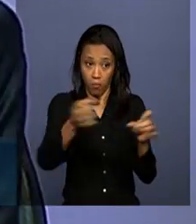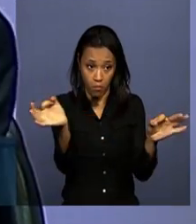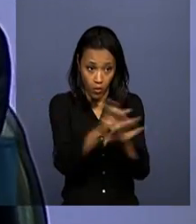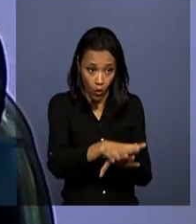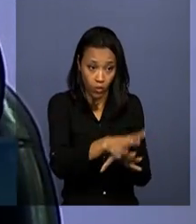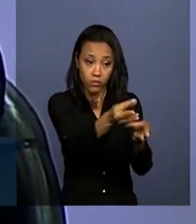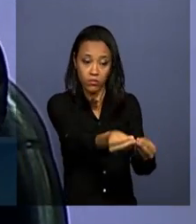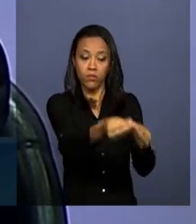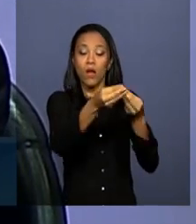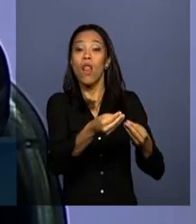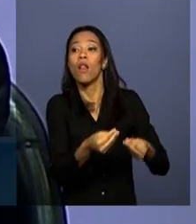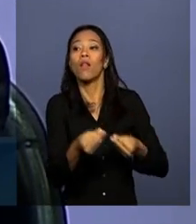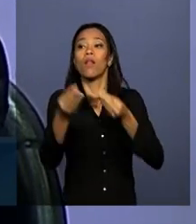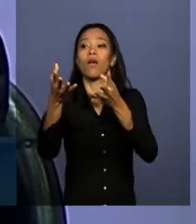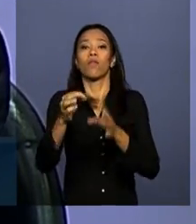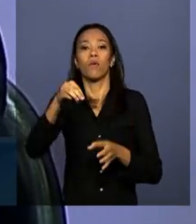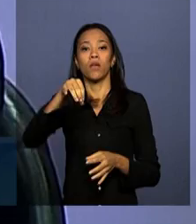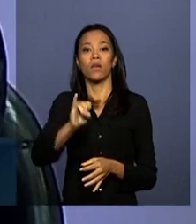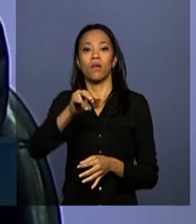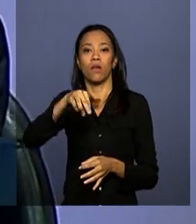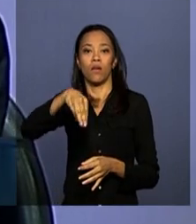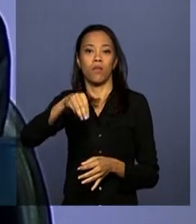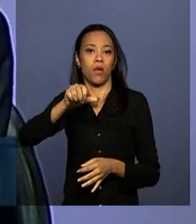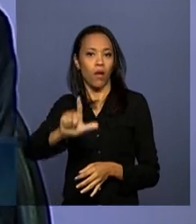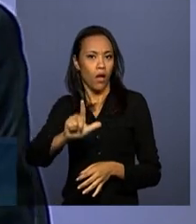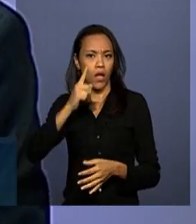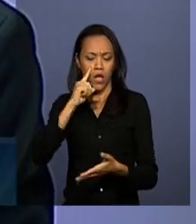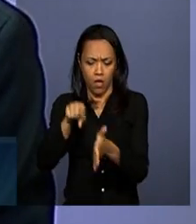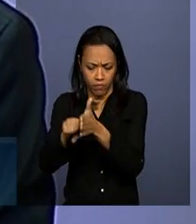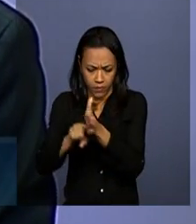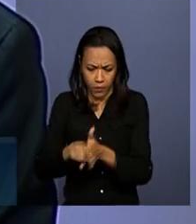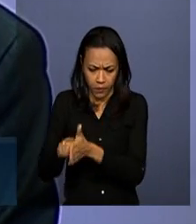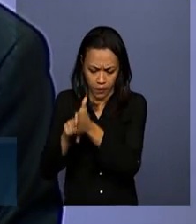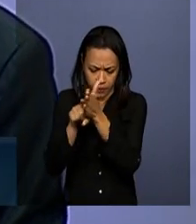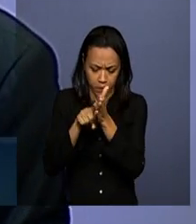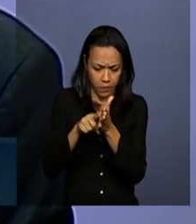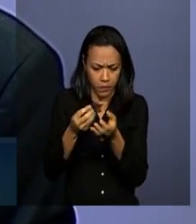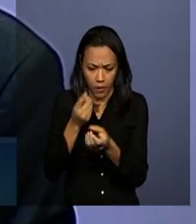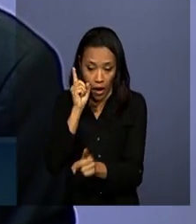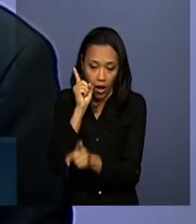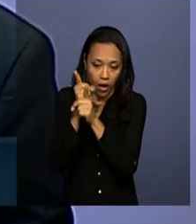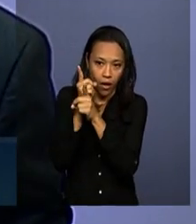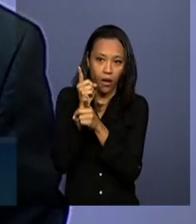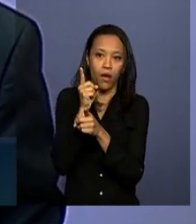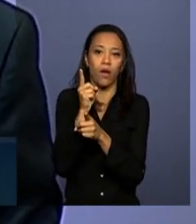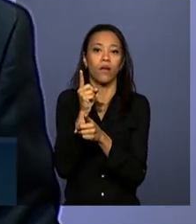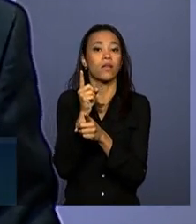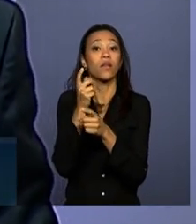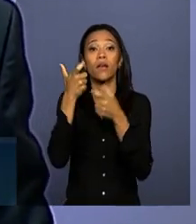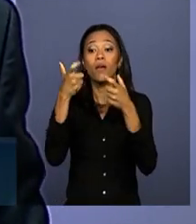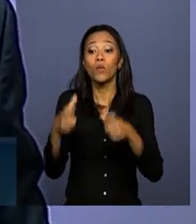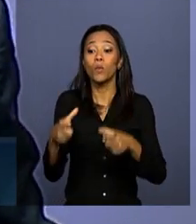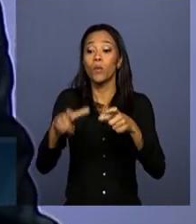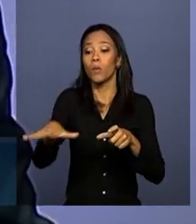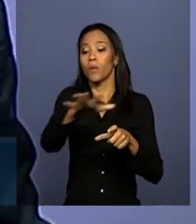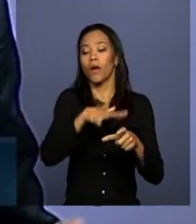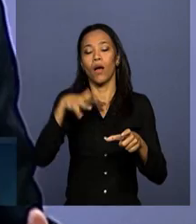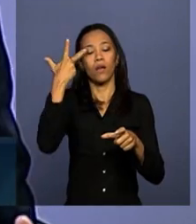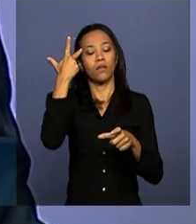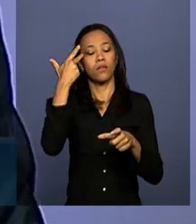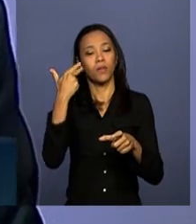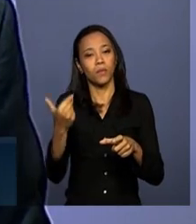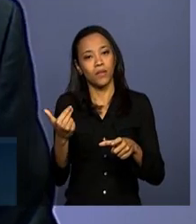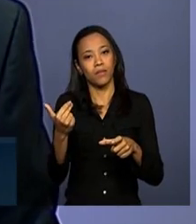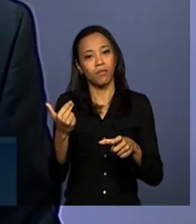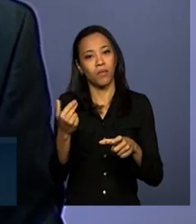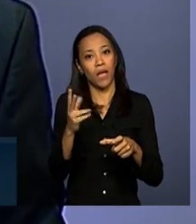laudos, na coleta de vestígios, que é feita no ambiente tranquilo, nem